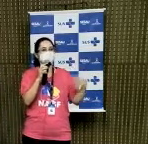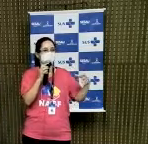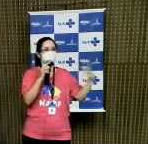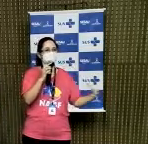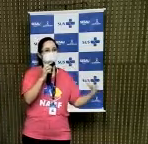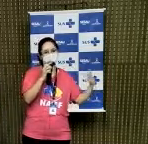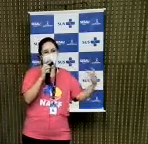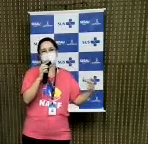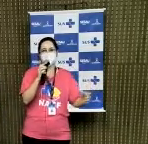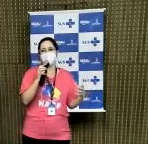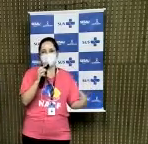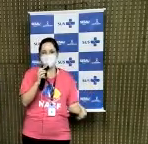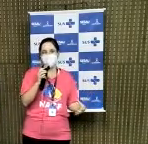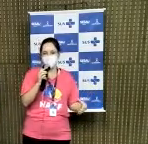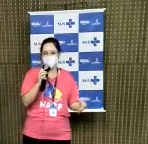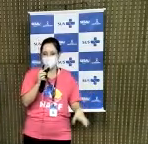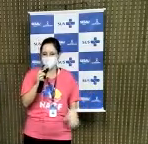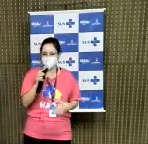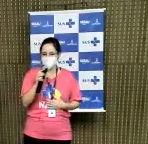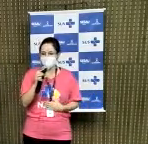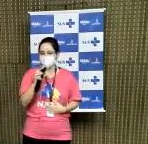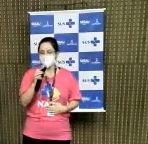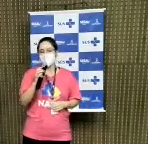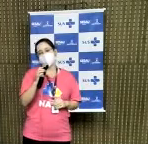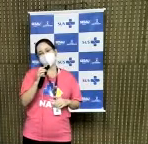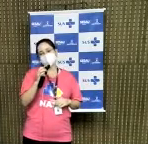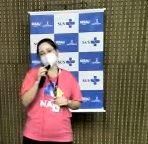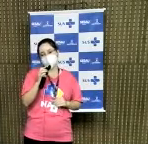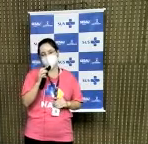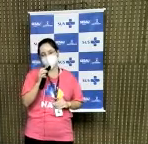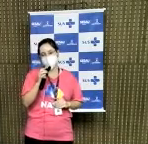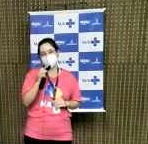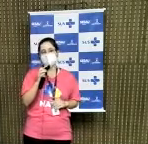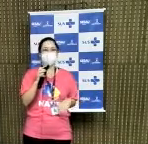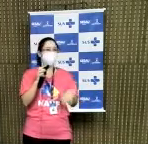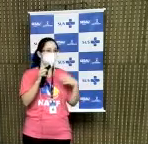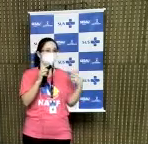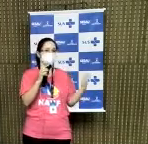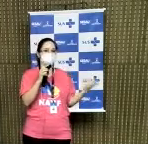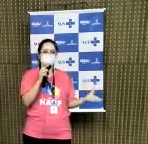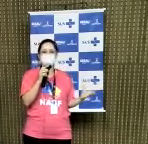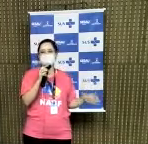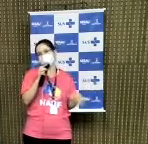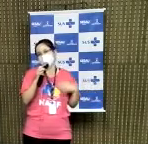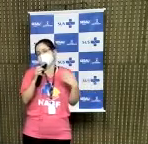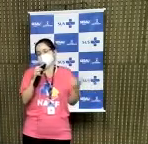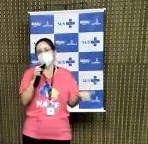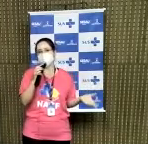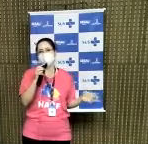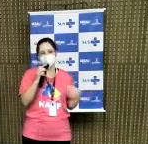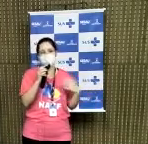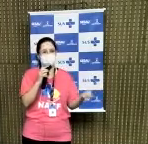da unidade com o problema dele resolvido. Reabilitação pós-Covid, a gente não conseguiu montar um grupo